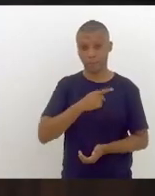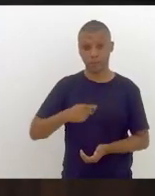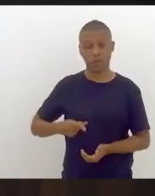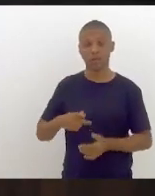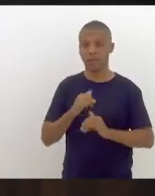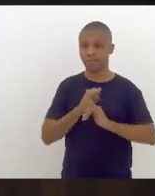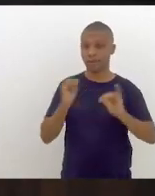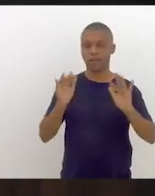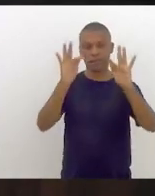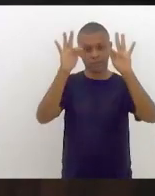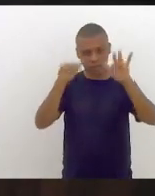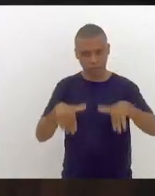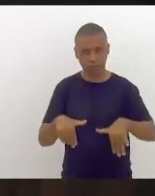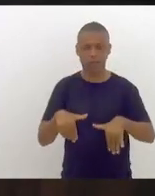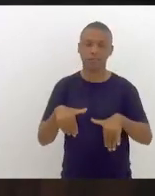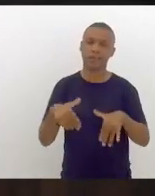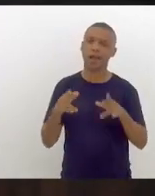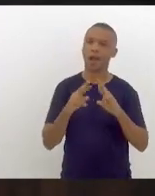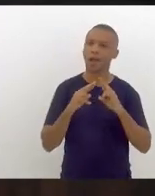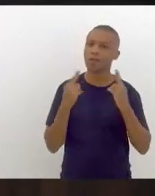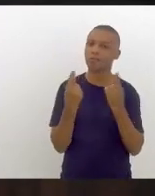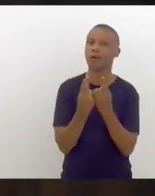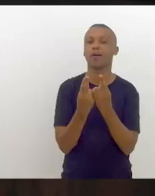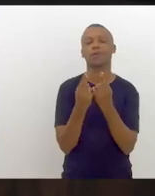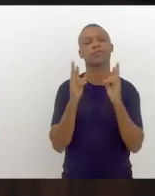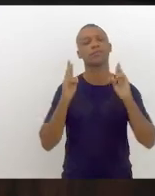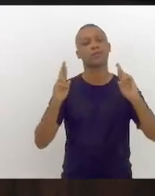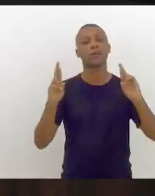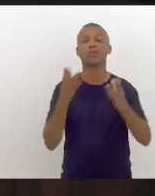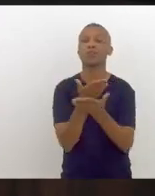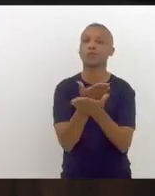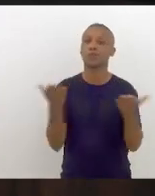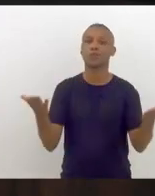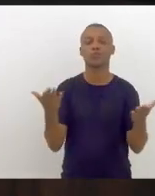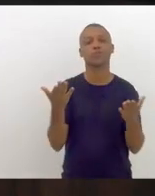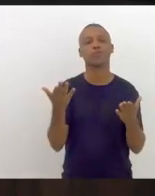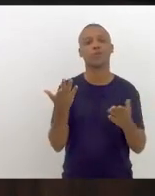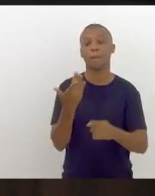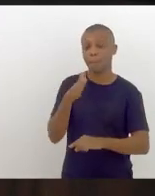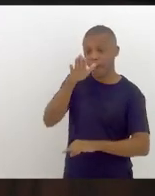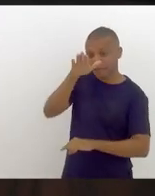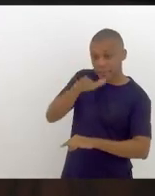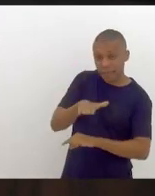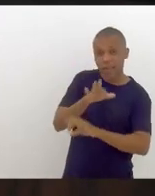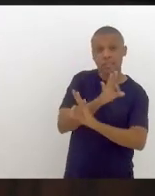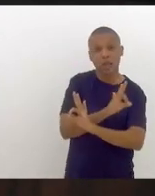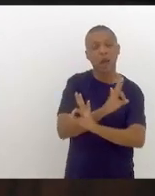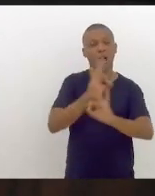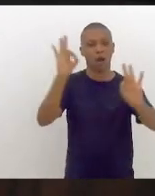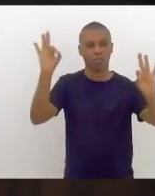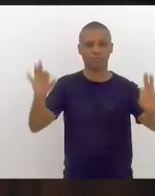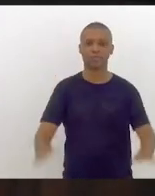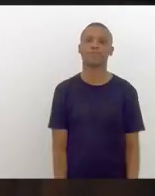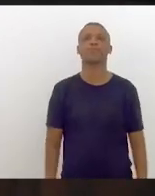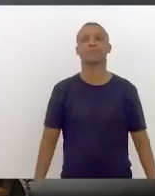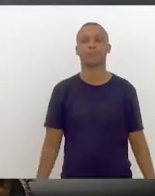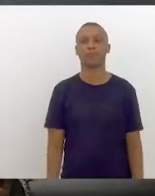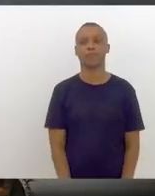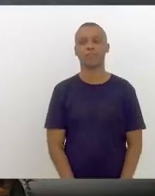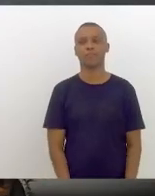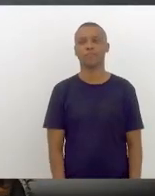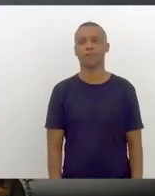declara encerrada apresente sessão desejando a todos uma ótima um ótimo final de tarde